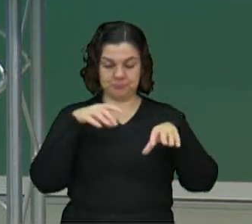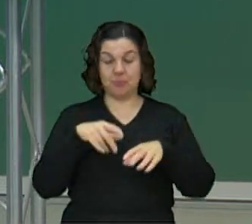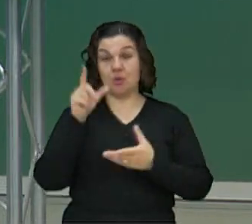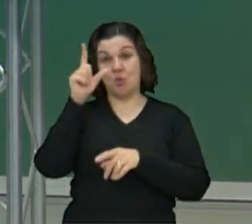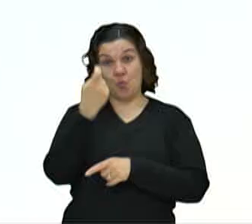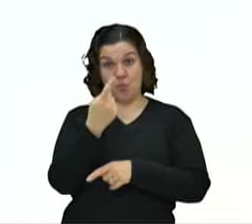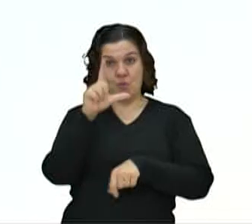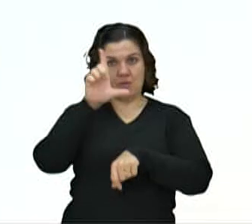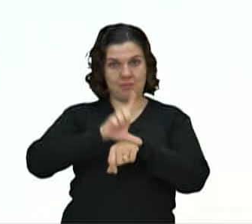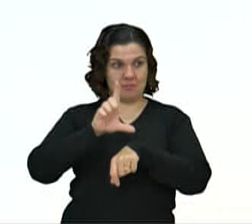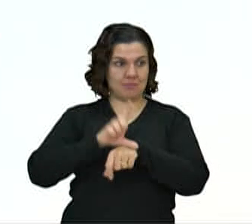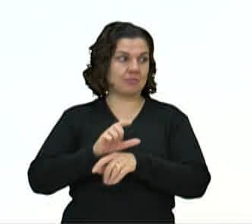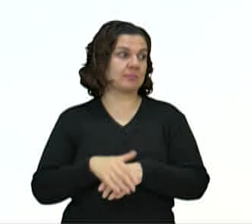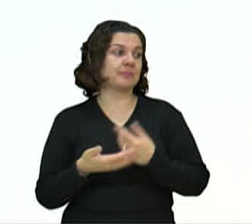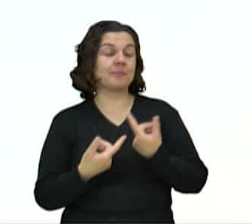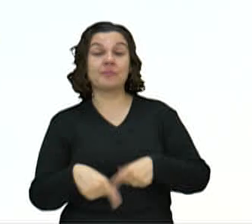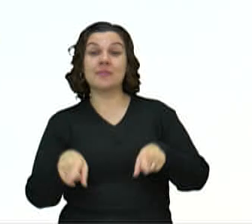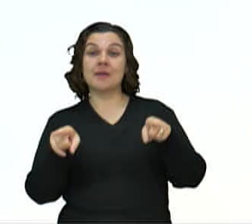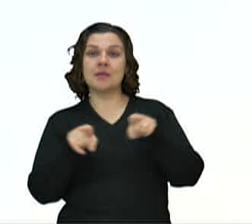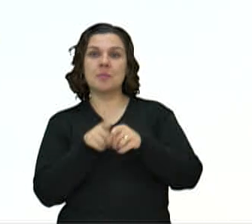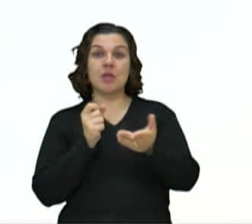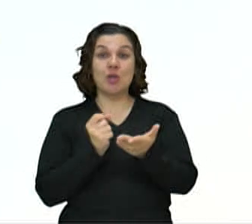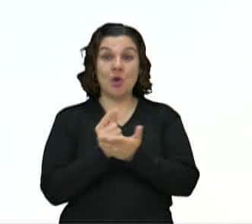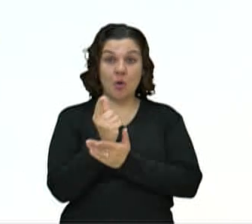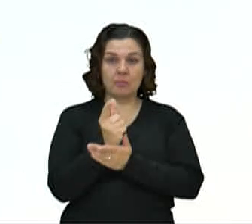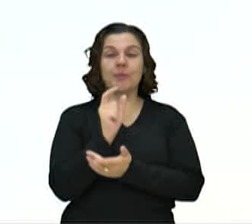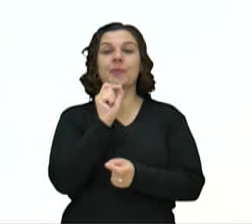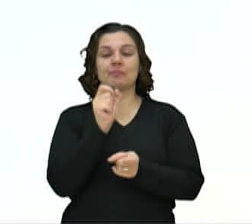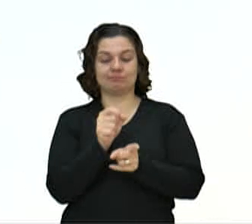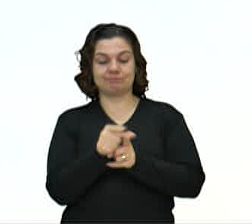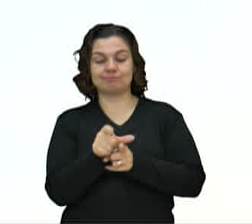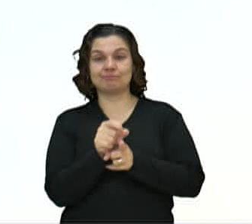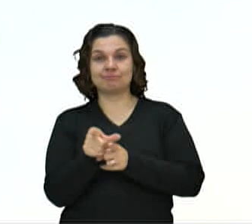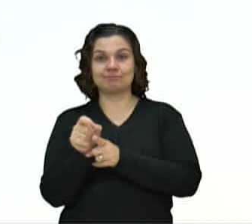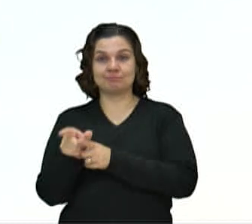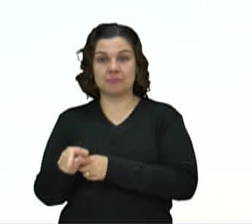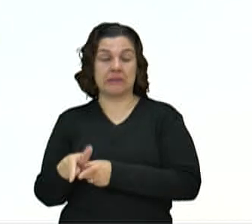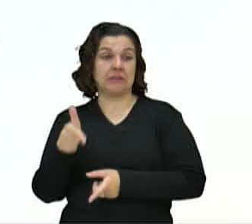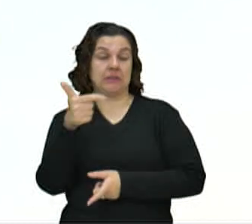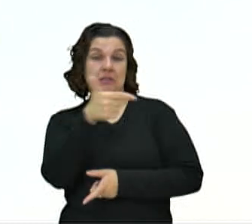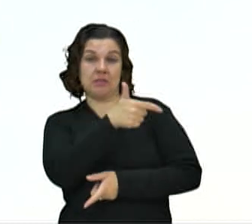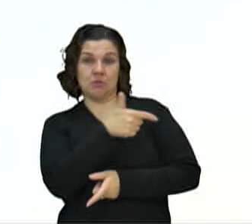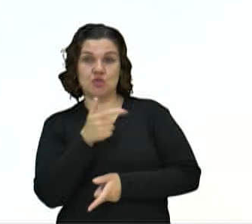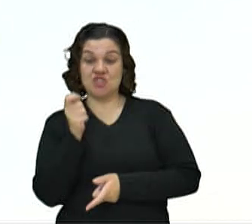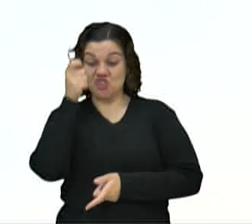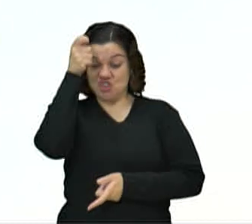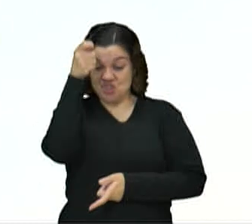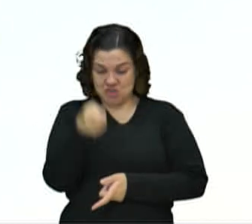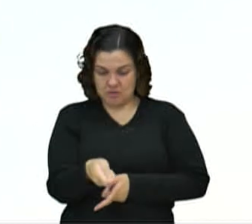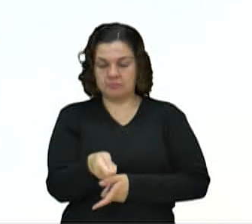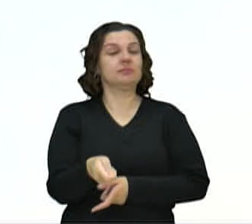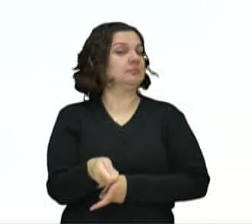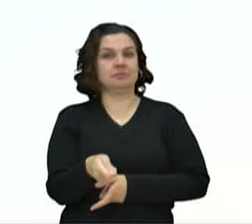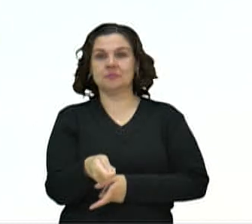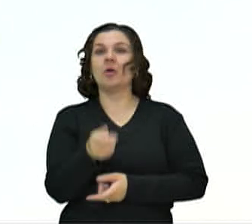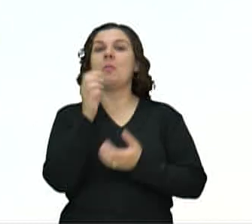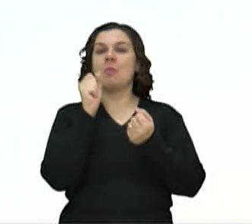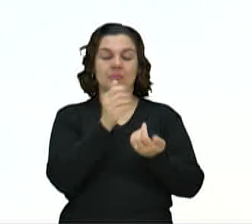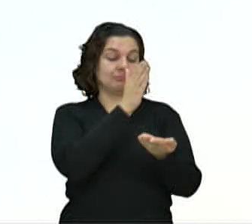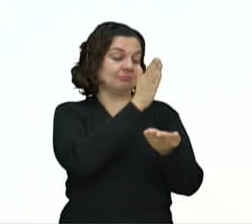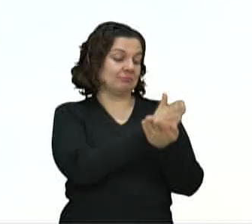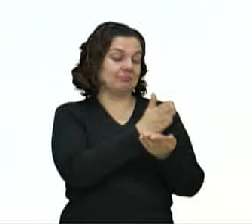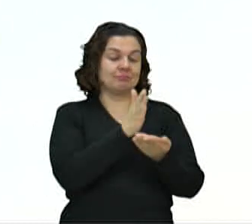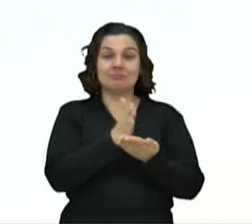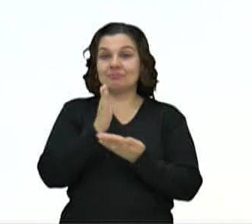única loja. E as compras a crédito. Então, não havia mais a necessidade de pagar na hora. Você poderia